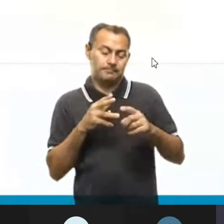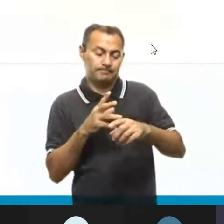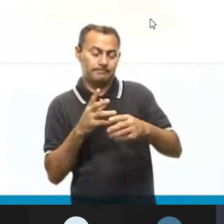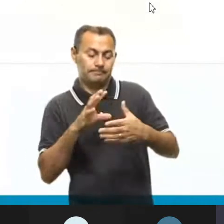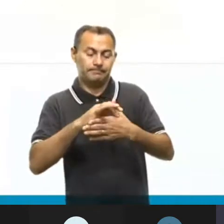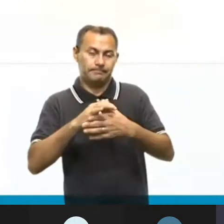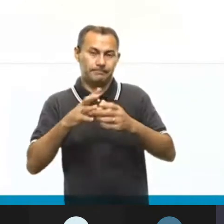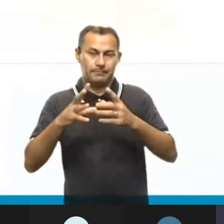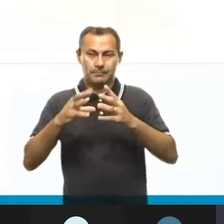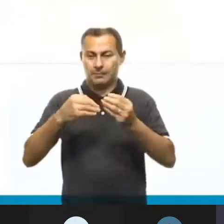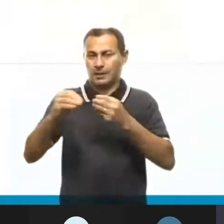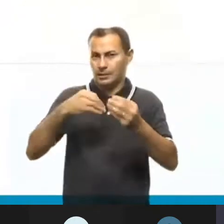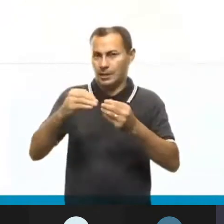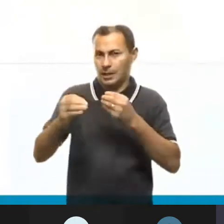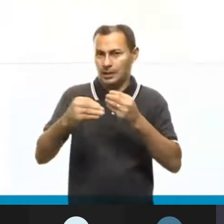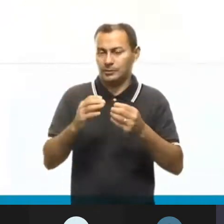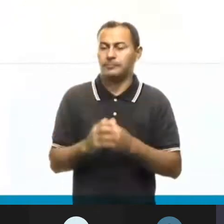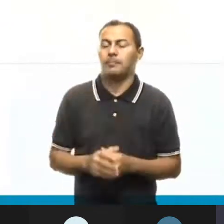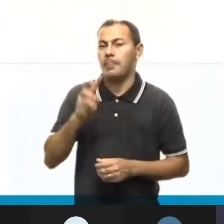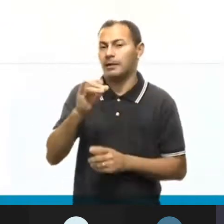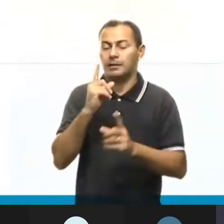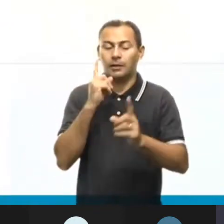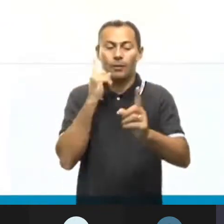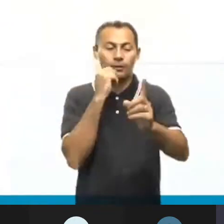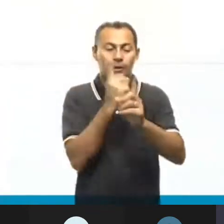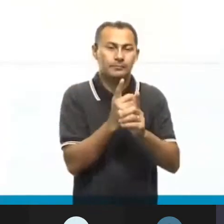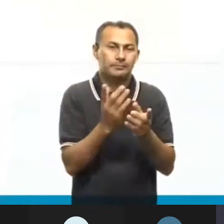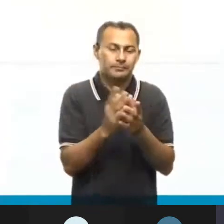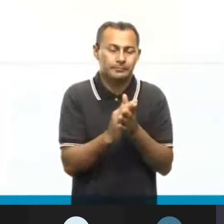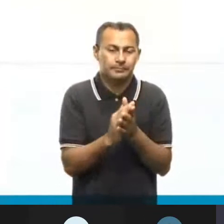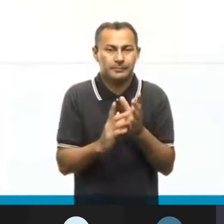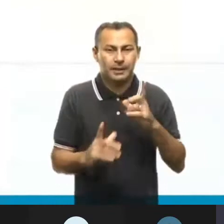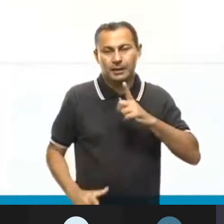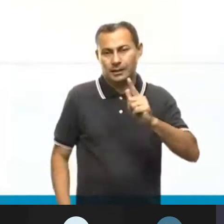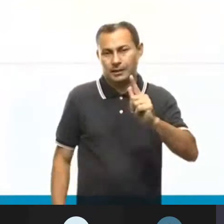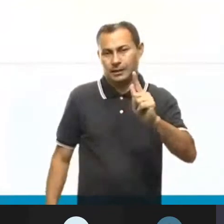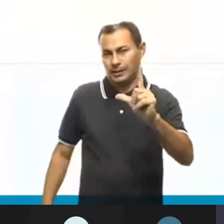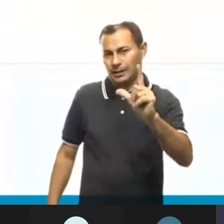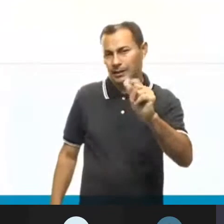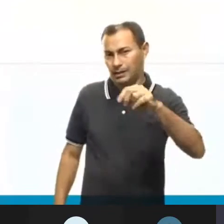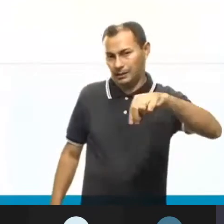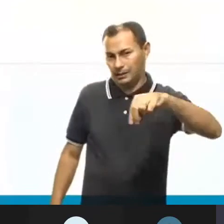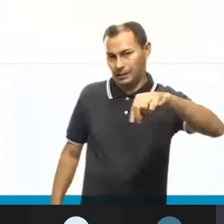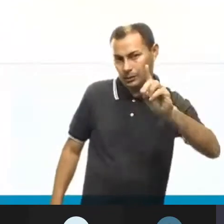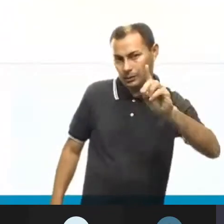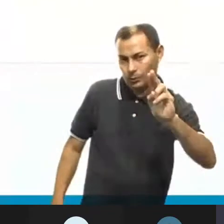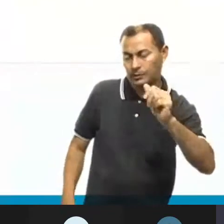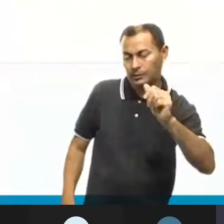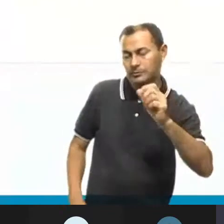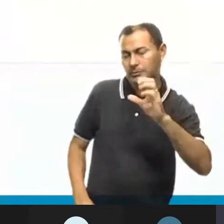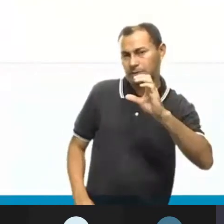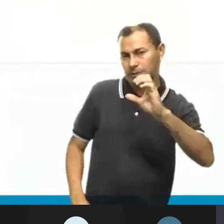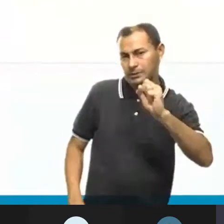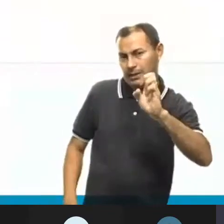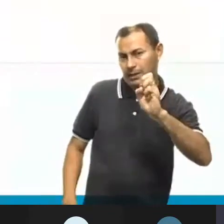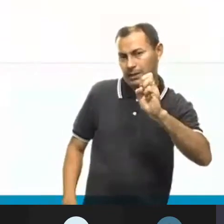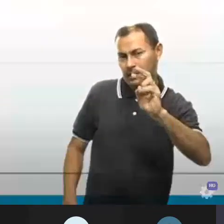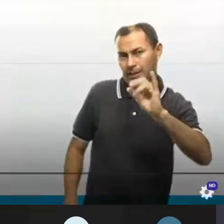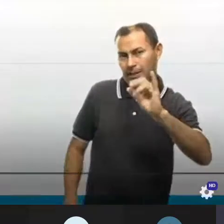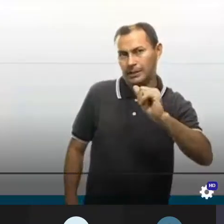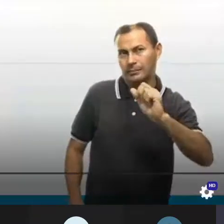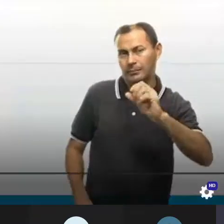cartilagem. Então, entre os fragmentos aqui de cartilagem, a gente vai encontrar, né, a presença de glândulas seromucosas, que são glândulas